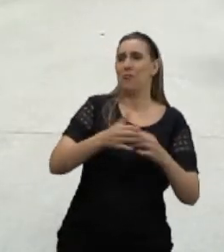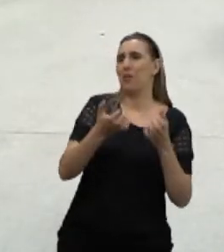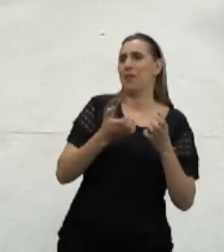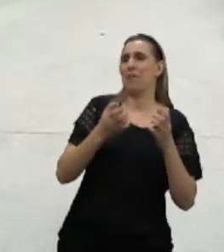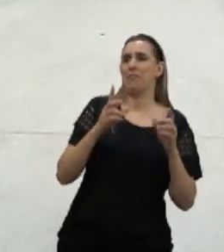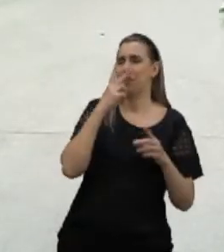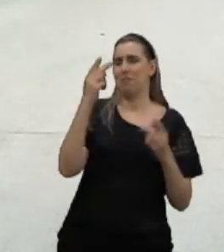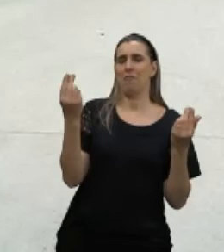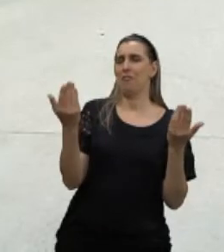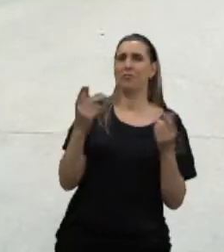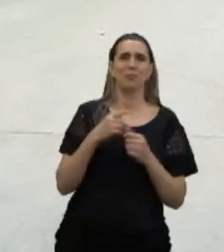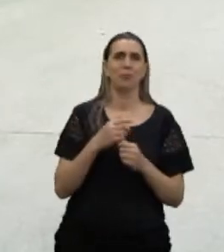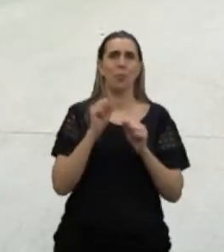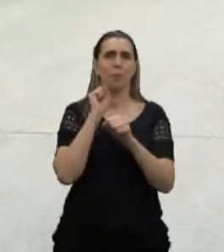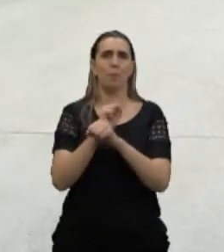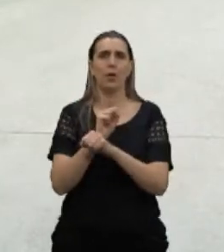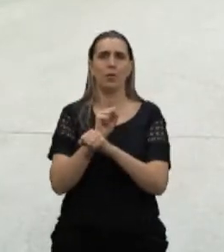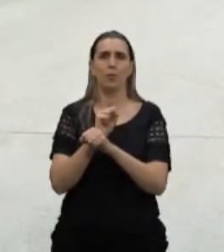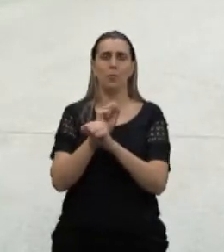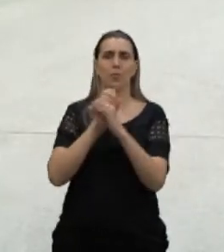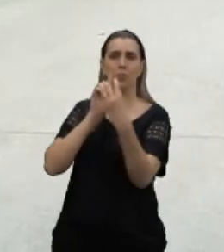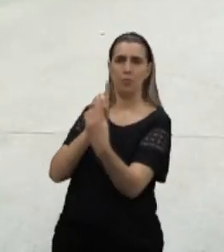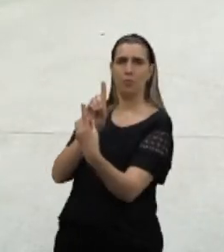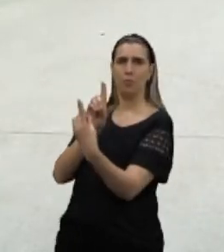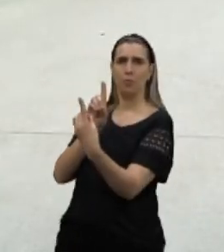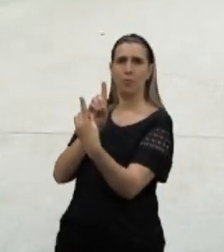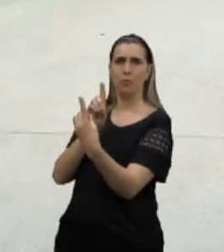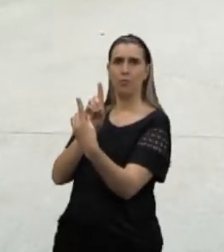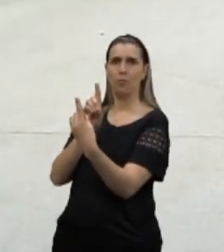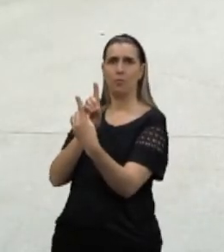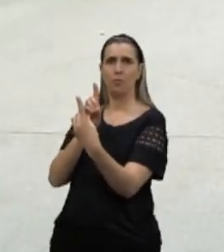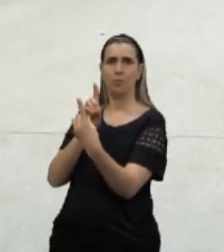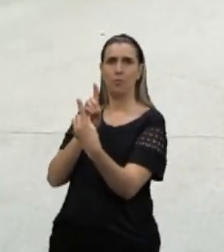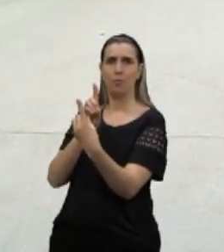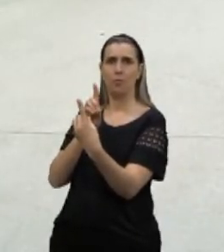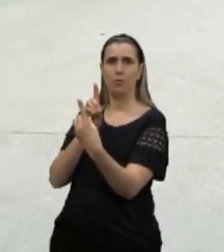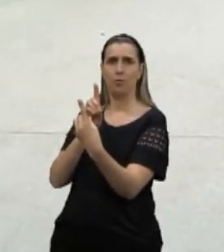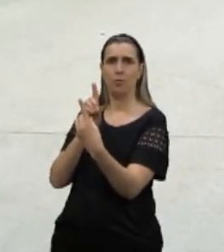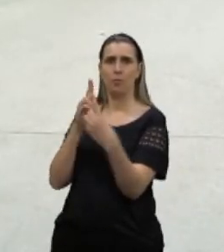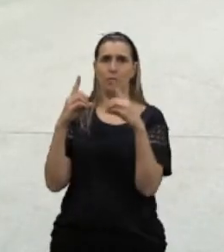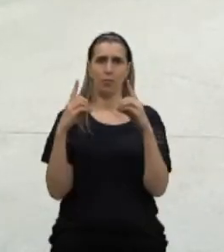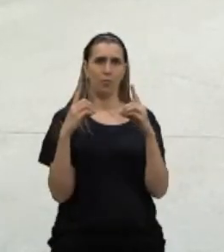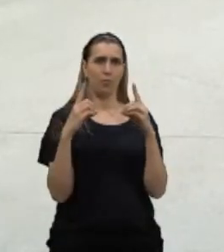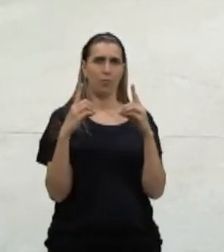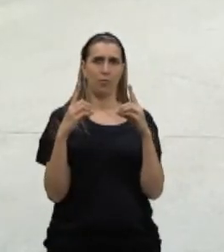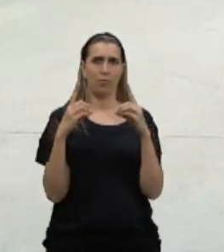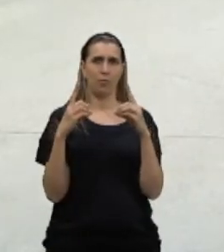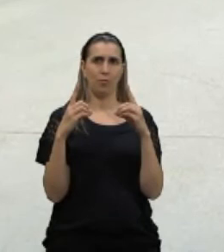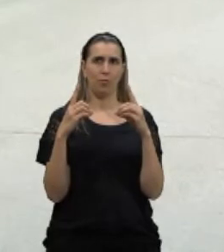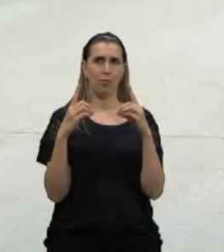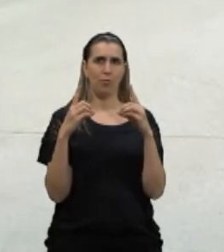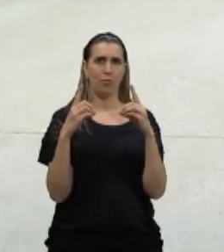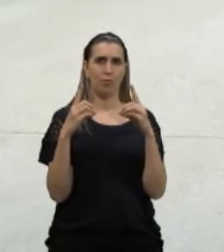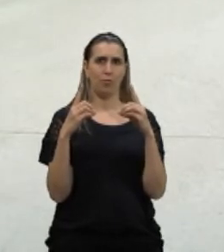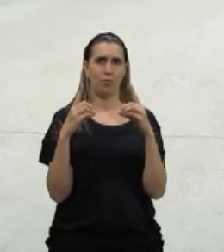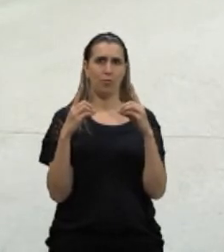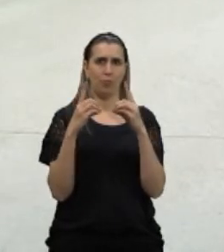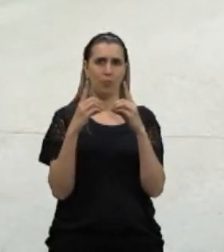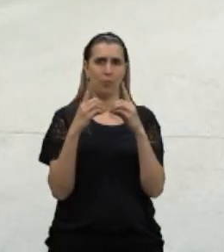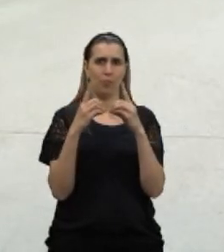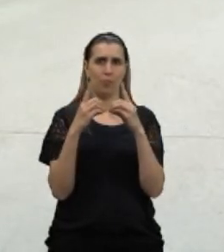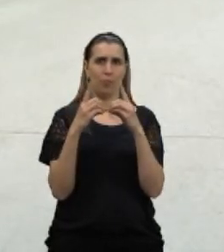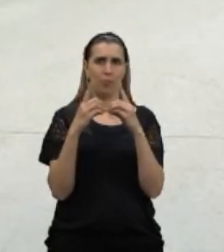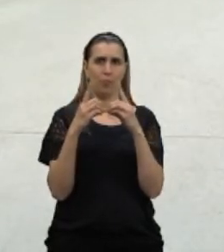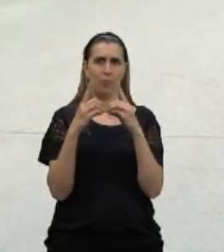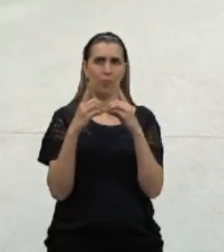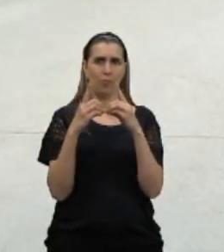Kátia, vamos lá. Parou, uma de frente para outra. Vai, rápido. Então, vamos vai. Parar assim para não ficar de costas para a câmera. Isso. Aí, virou, de uma de frente para outra. Mais junto, mais junto,